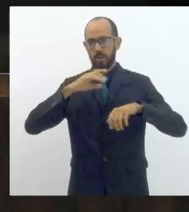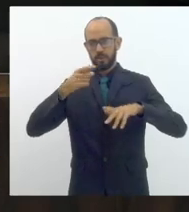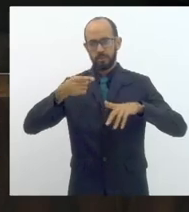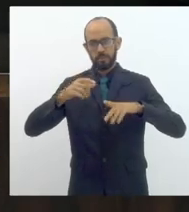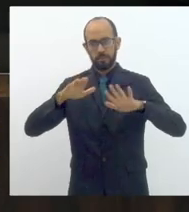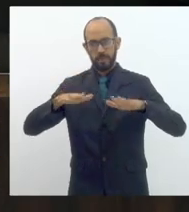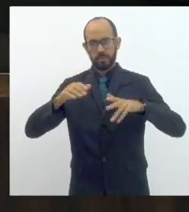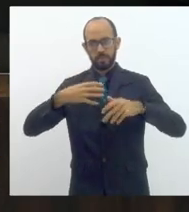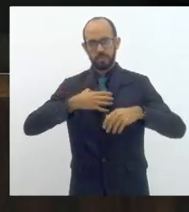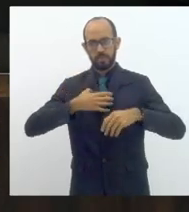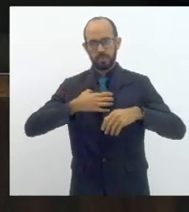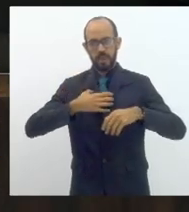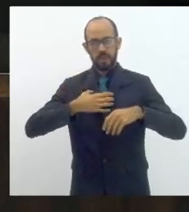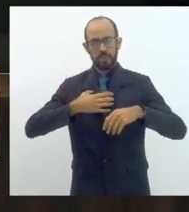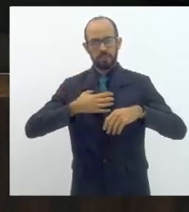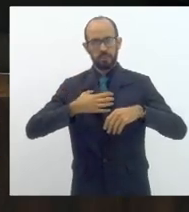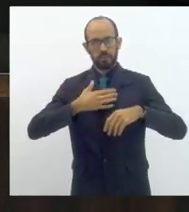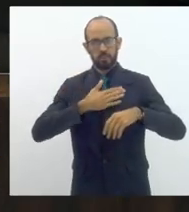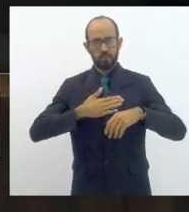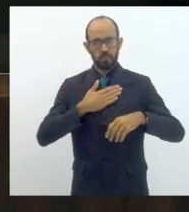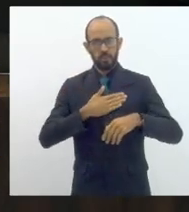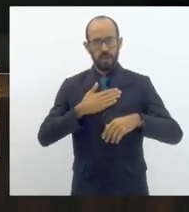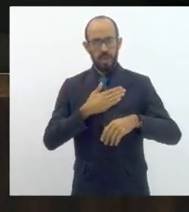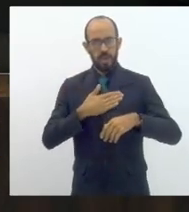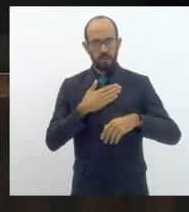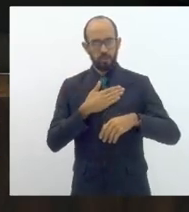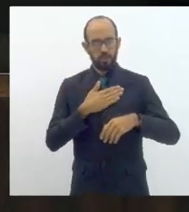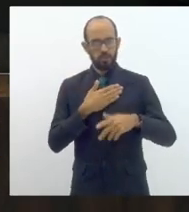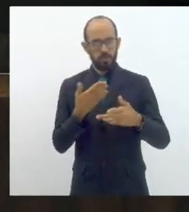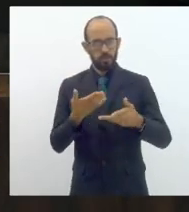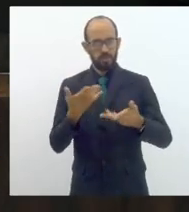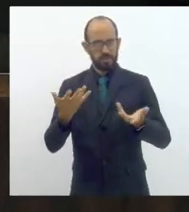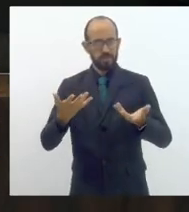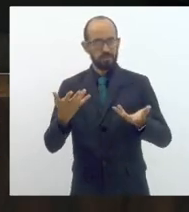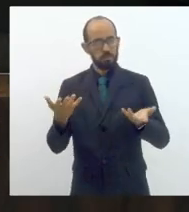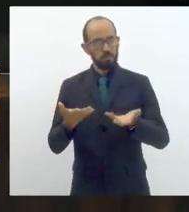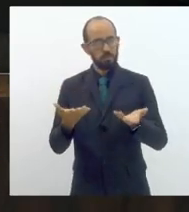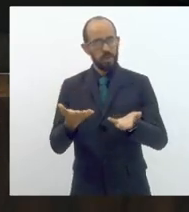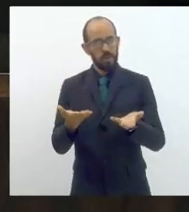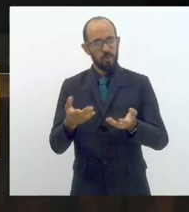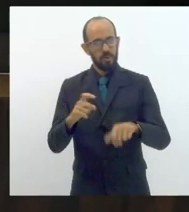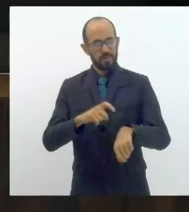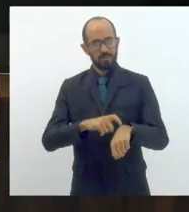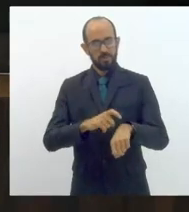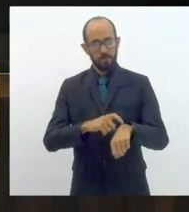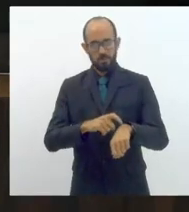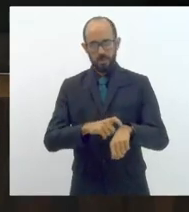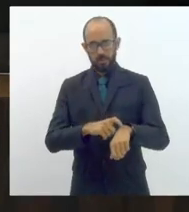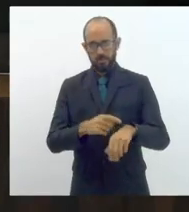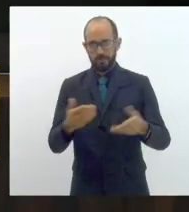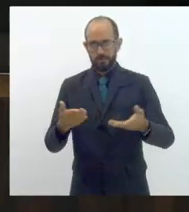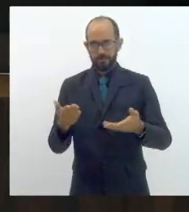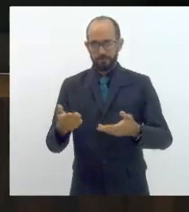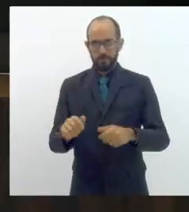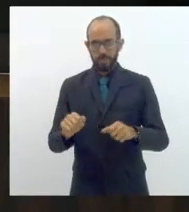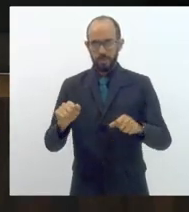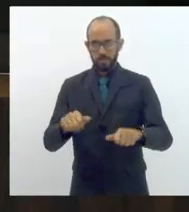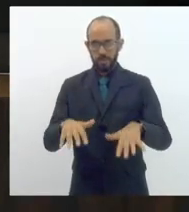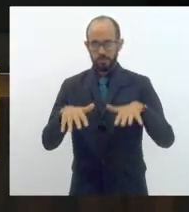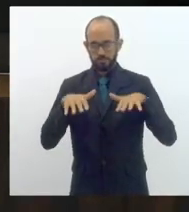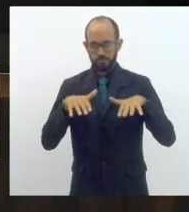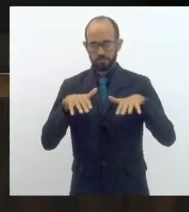gratificante construir esse momento com vocês. E a nossa retomada para o Parlamento Juvenil foi de